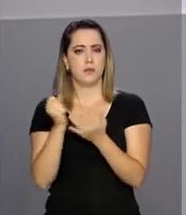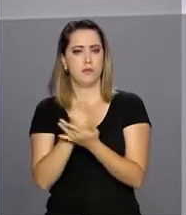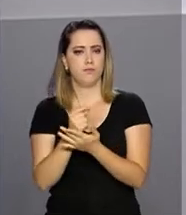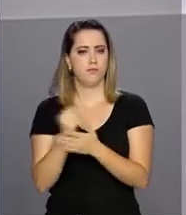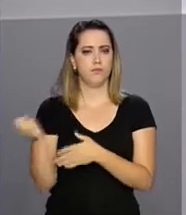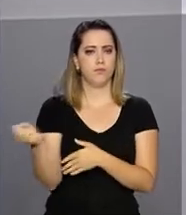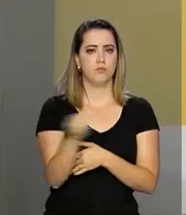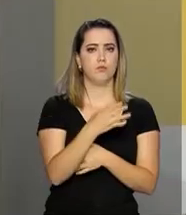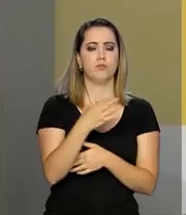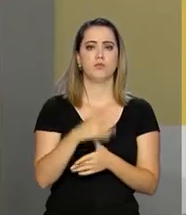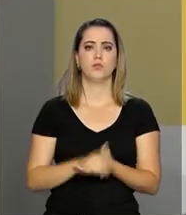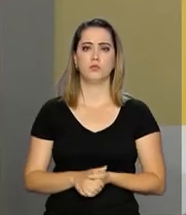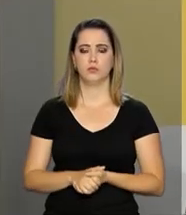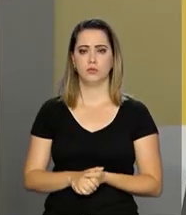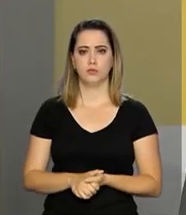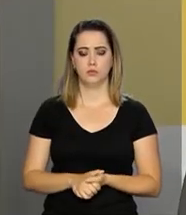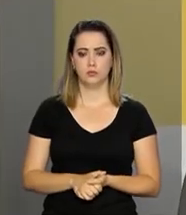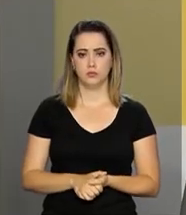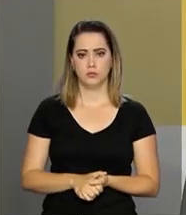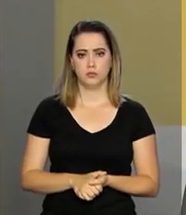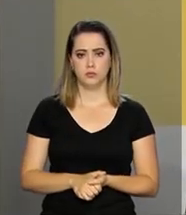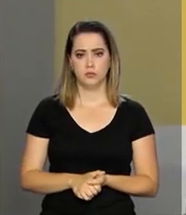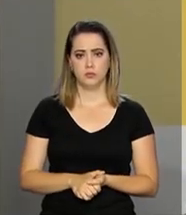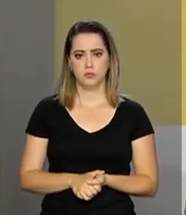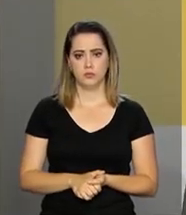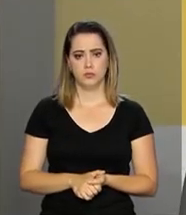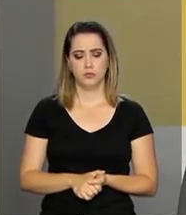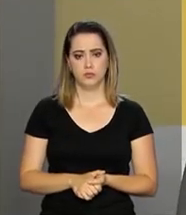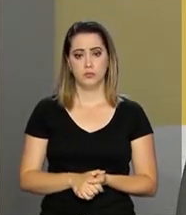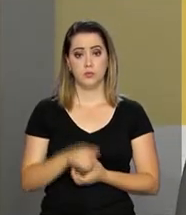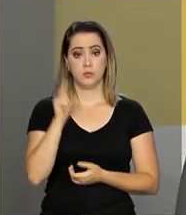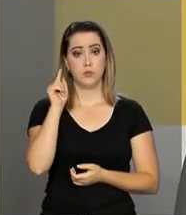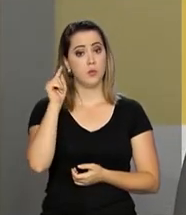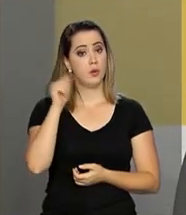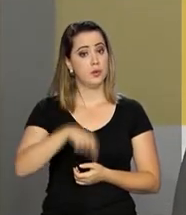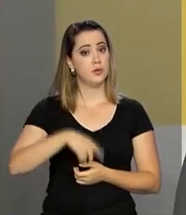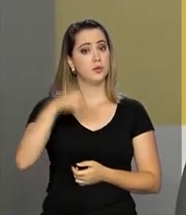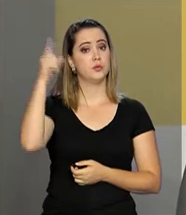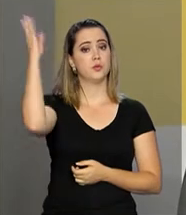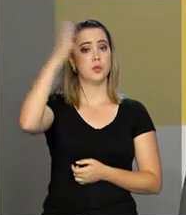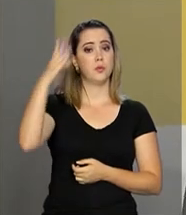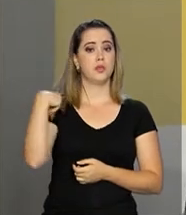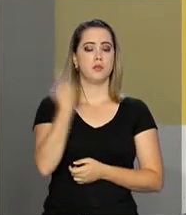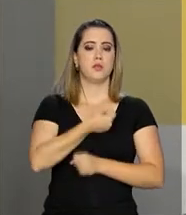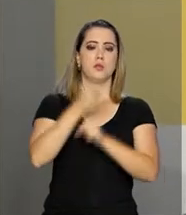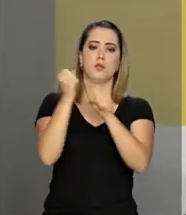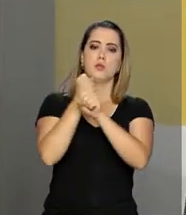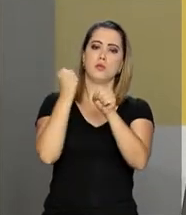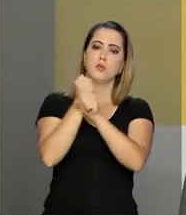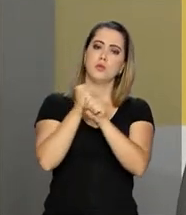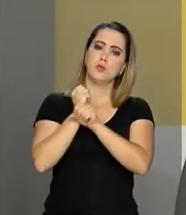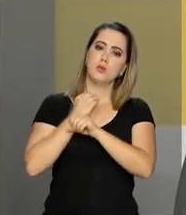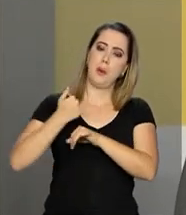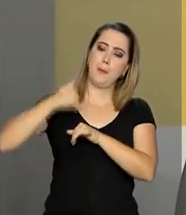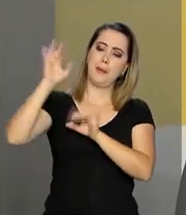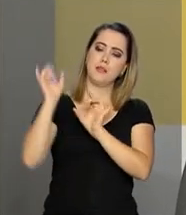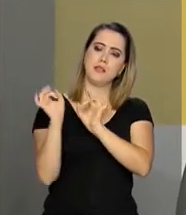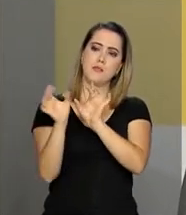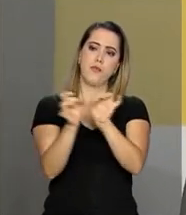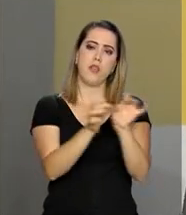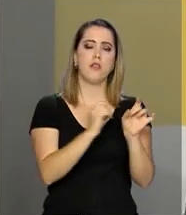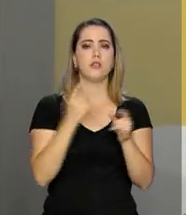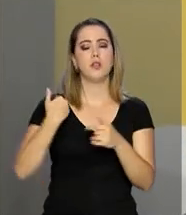moderno este é o brasil que nós estamos construindo um brasil mais competitivo